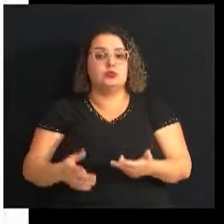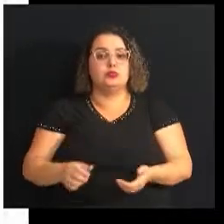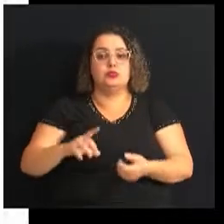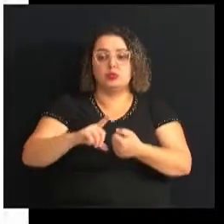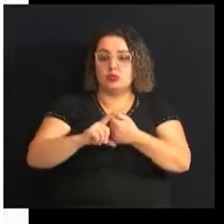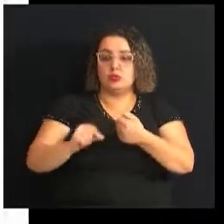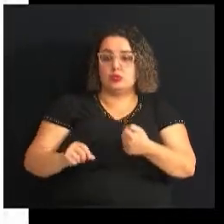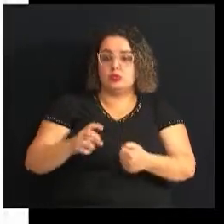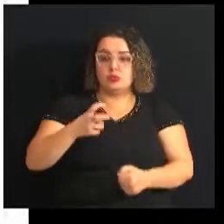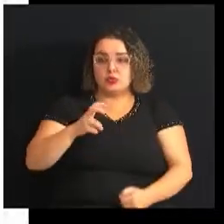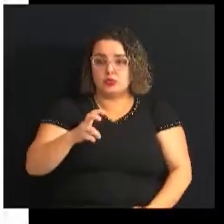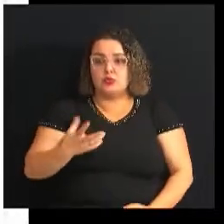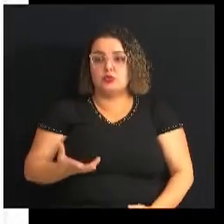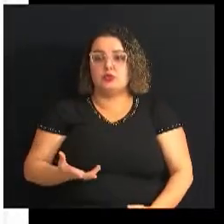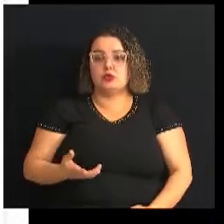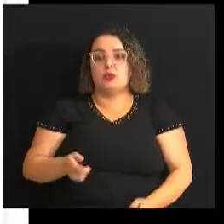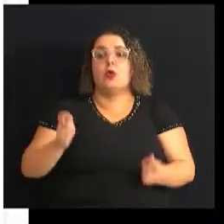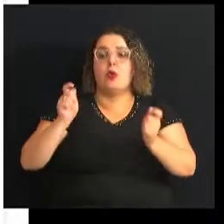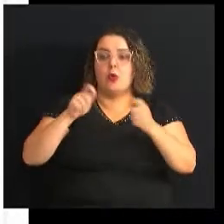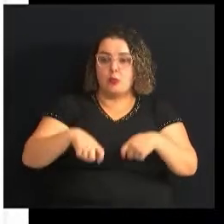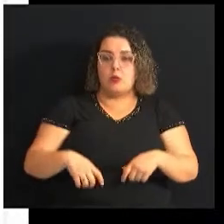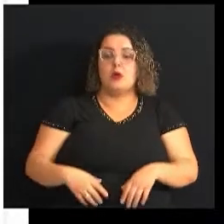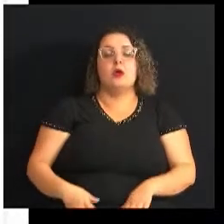aí, ó, compete ao município